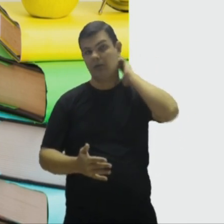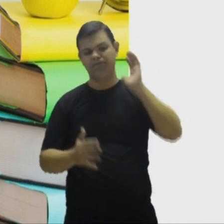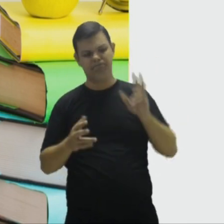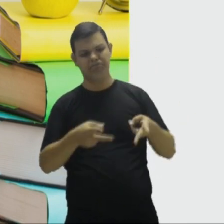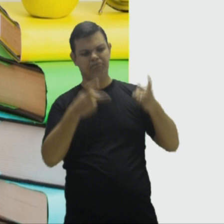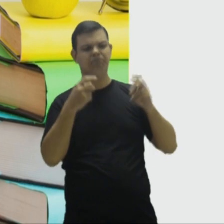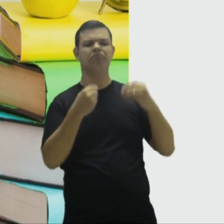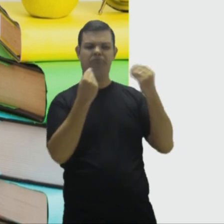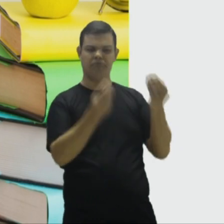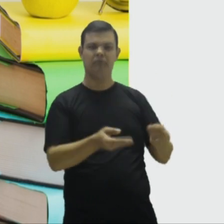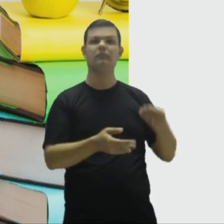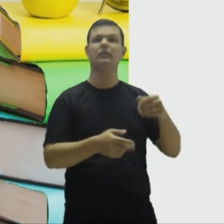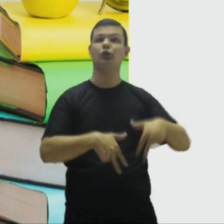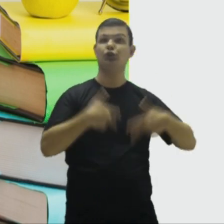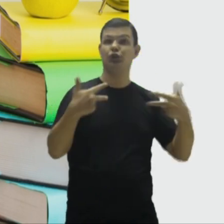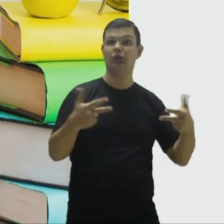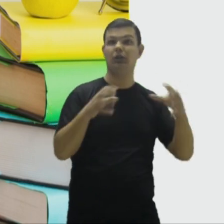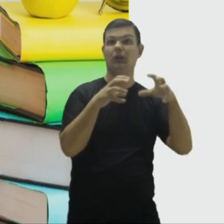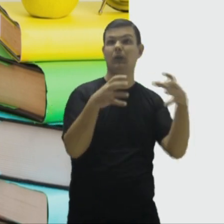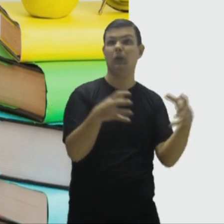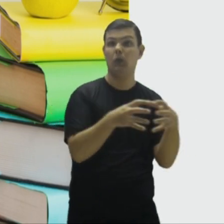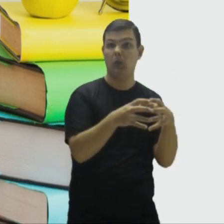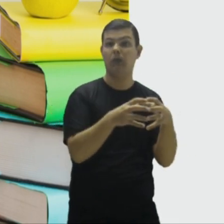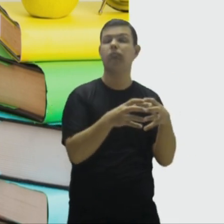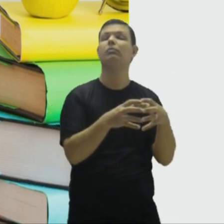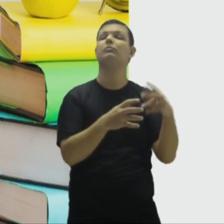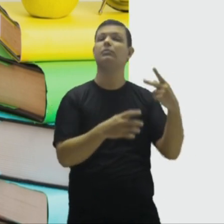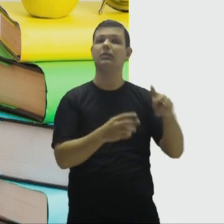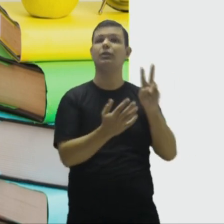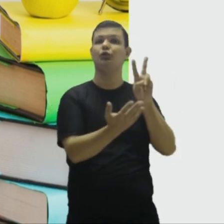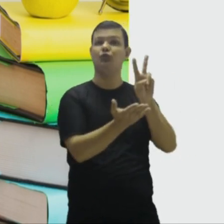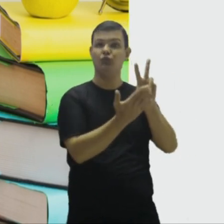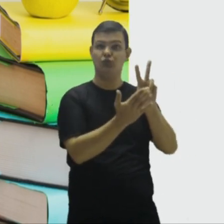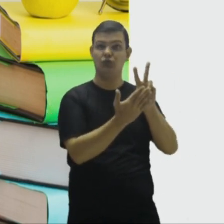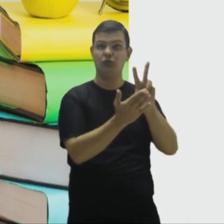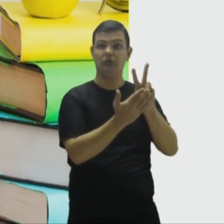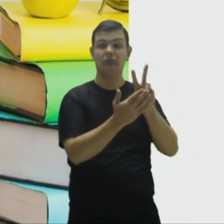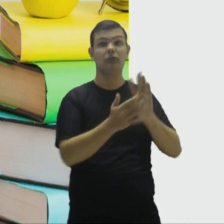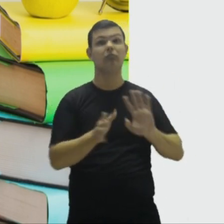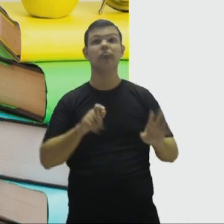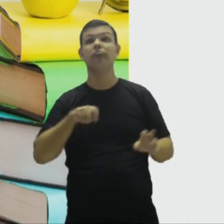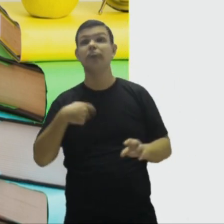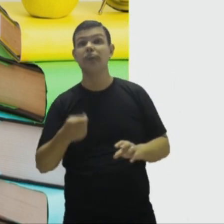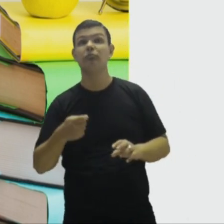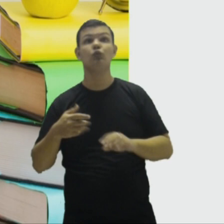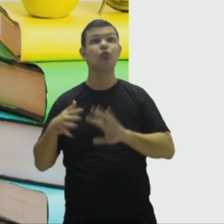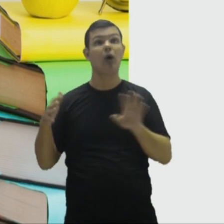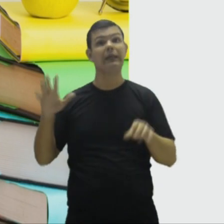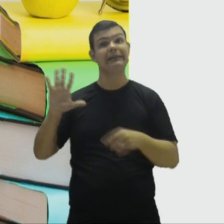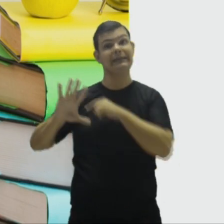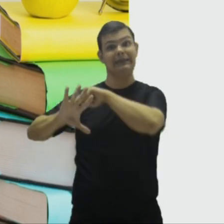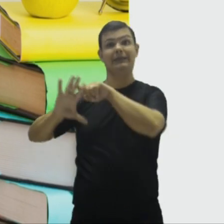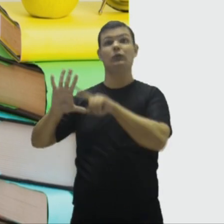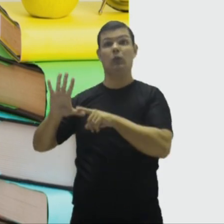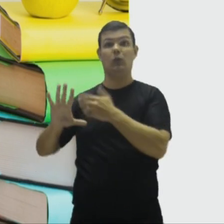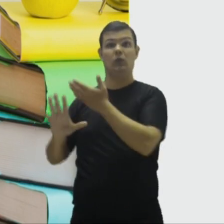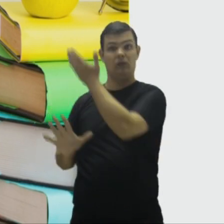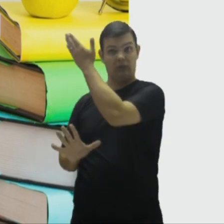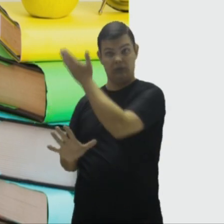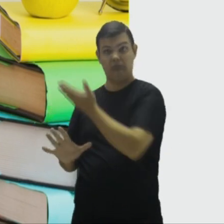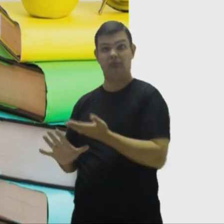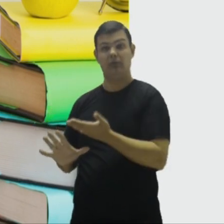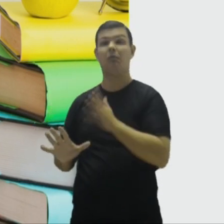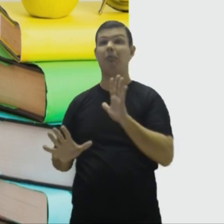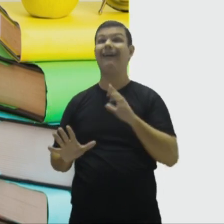né? Isso aí é muito importante, quer dizer que eu citei aqui apenas 1, 2, 3, 4, 5 exemplos, mas nós